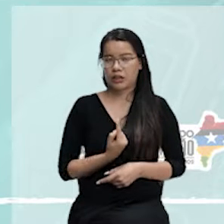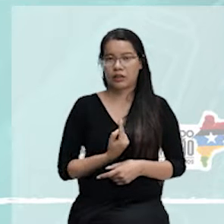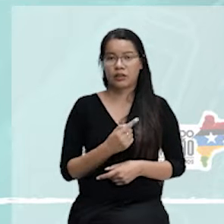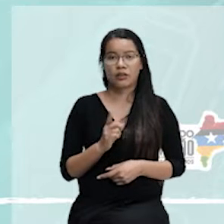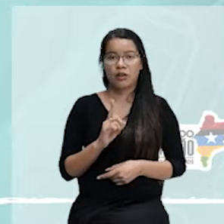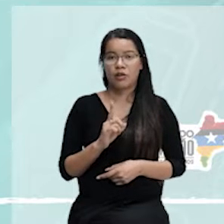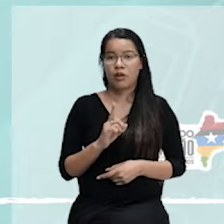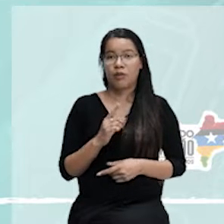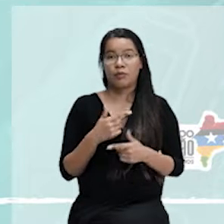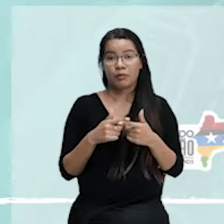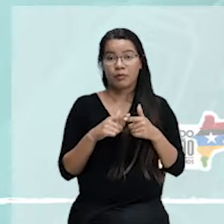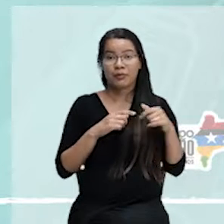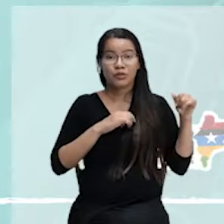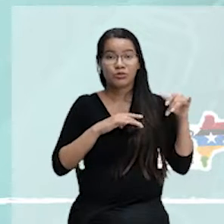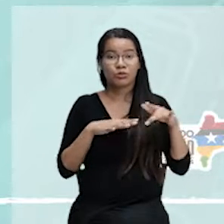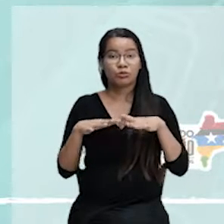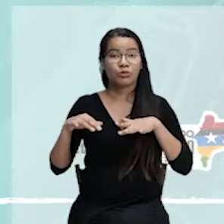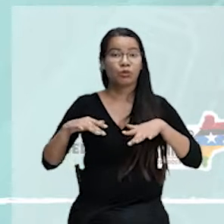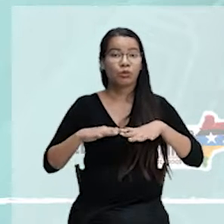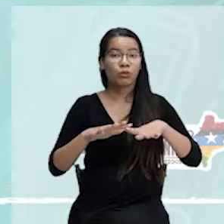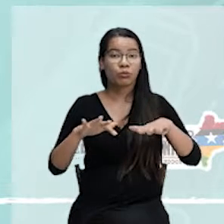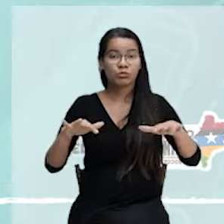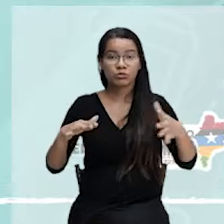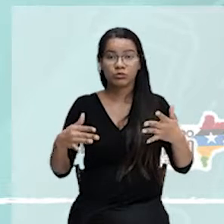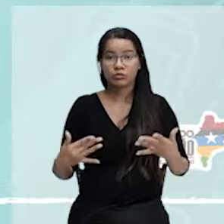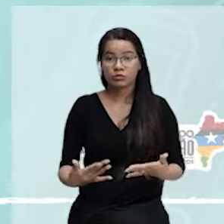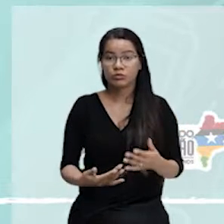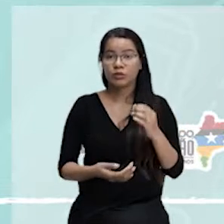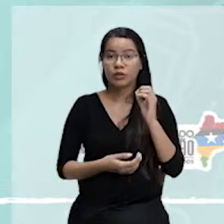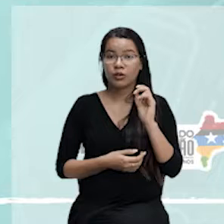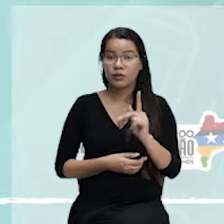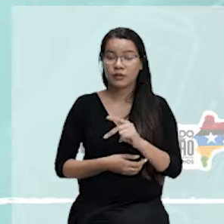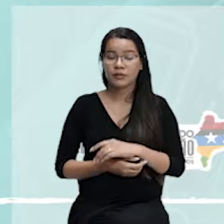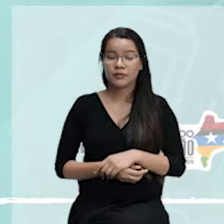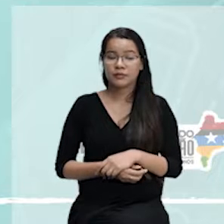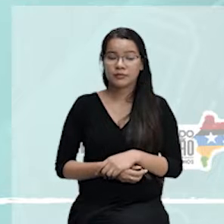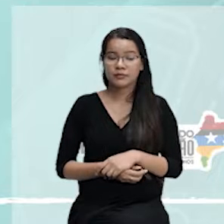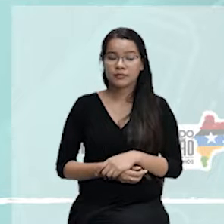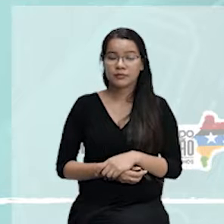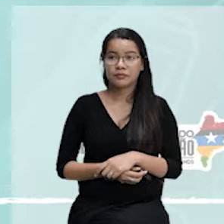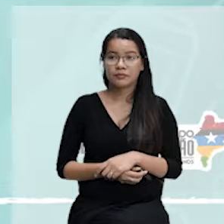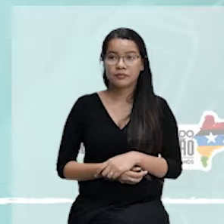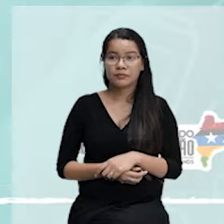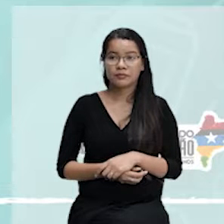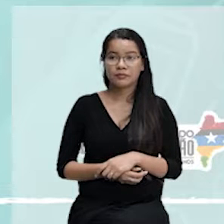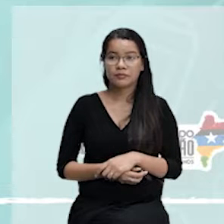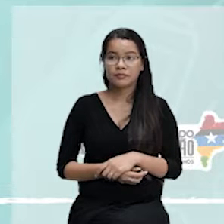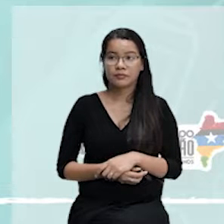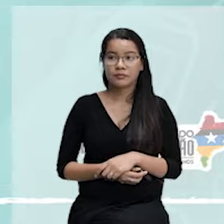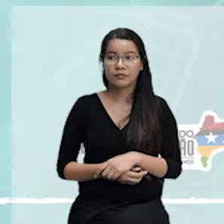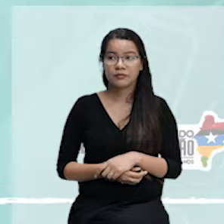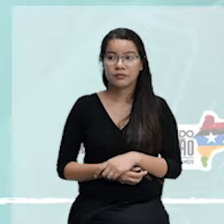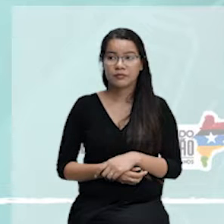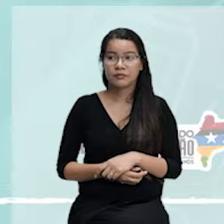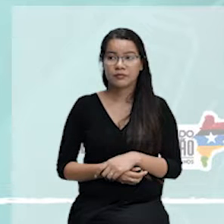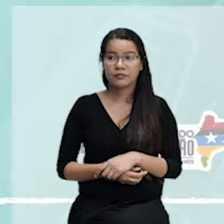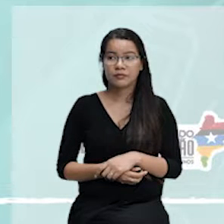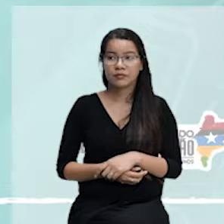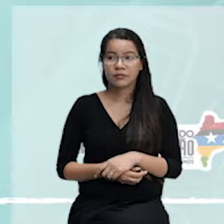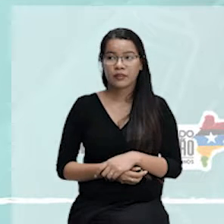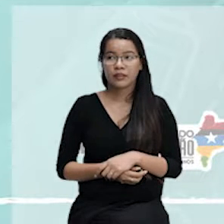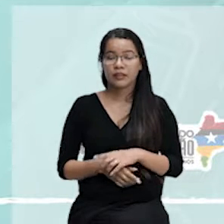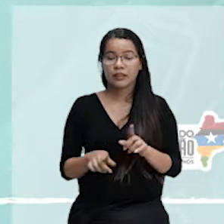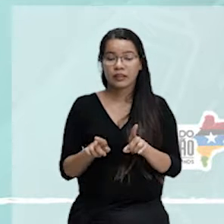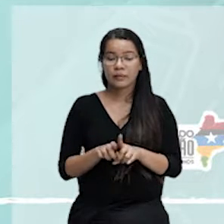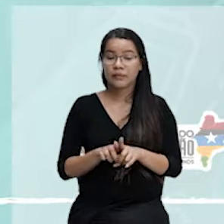questão, a noção de desterritorialização sobre o meio ambiente, das decisões relacionadas ao meio ambiente.